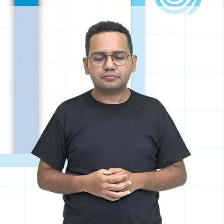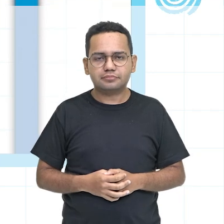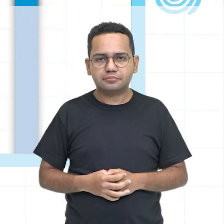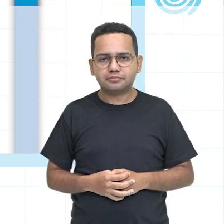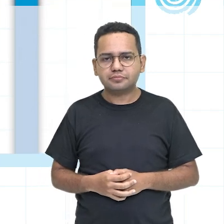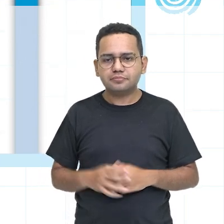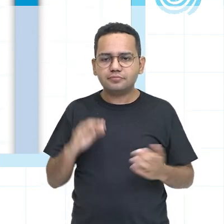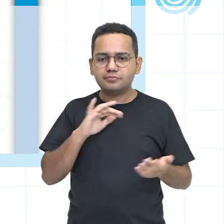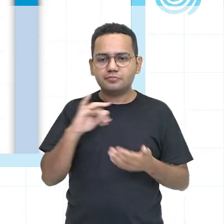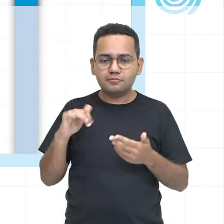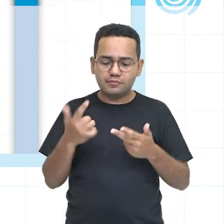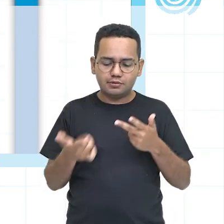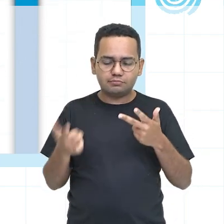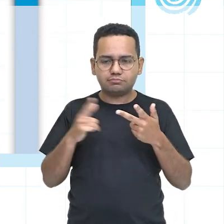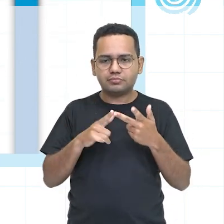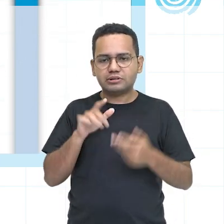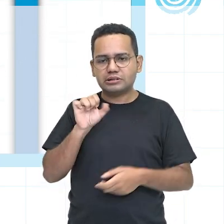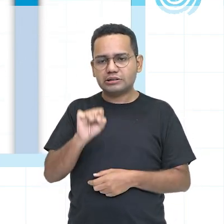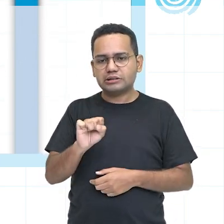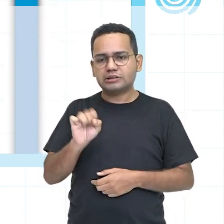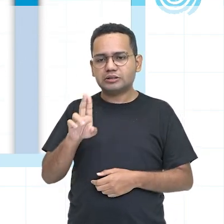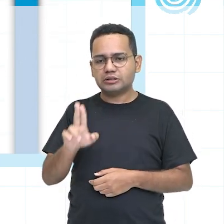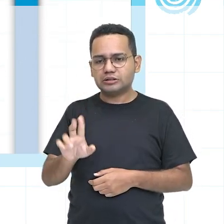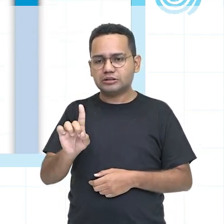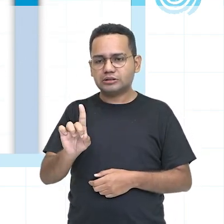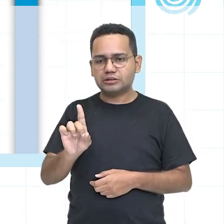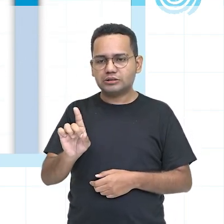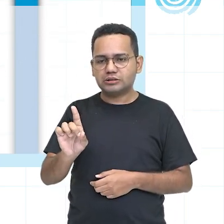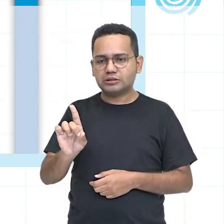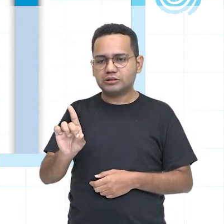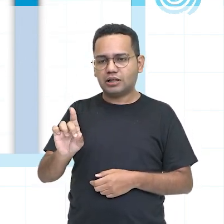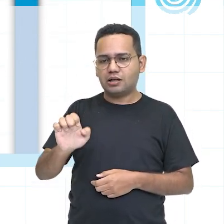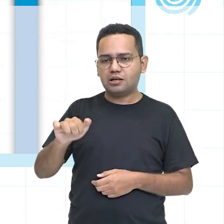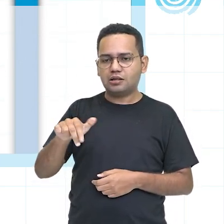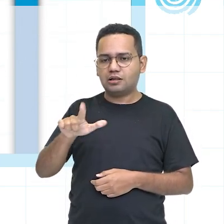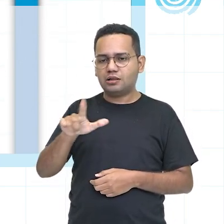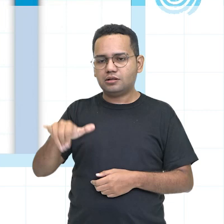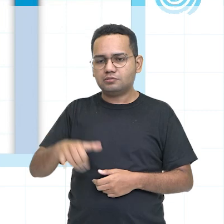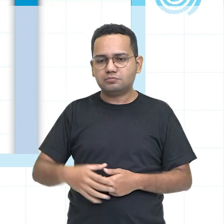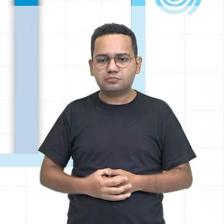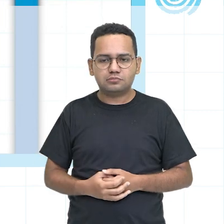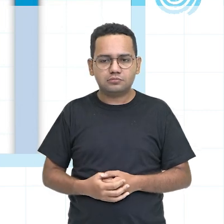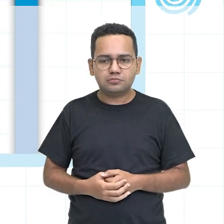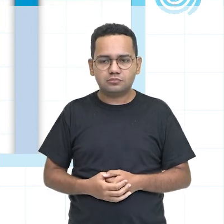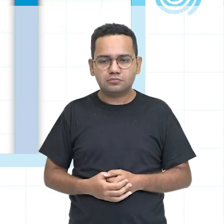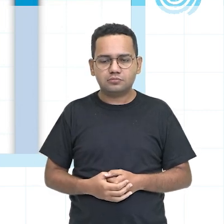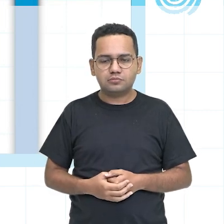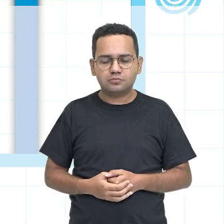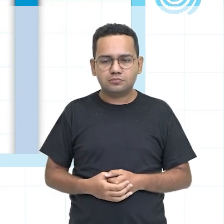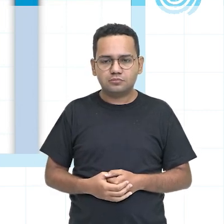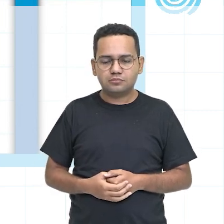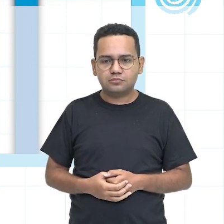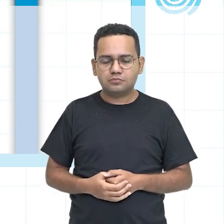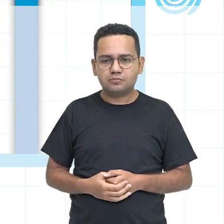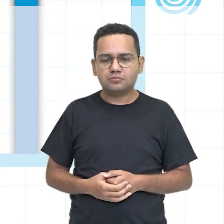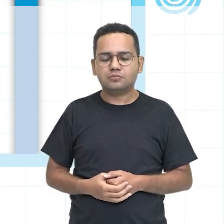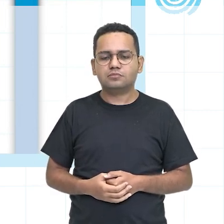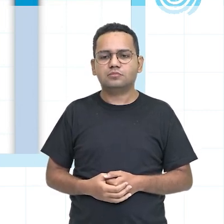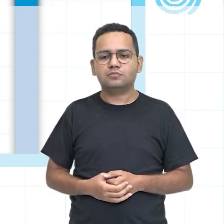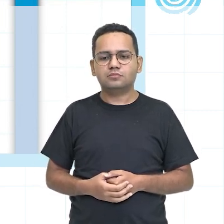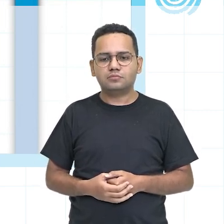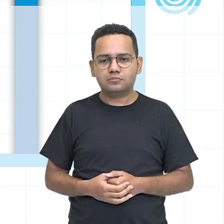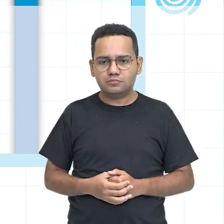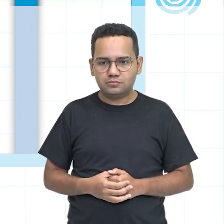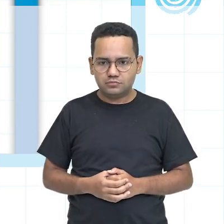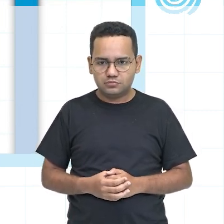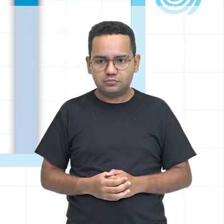early. Aí eu tenho suddenly, que é um advérbio que descreve como Jack apareceu. Suddenly é um